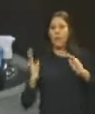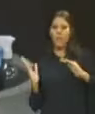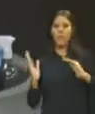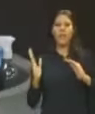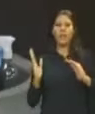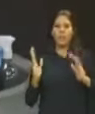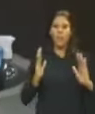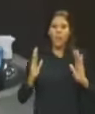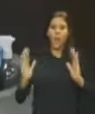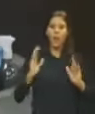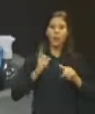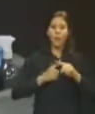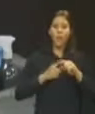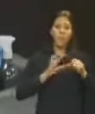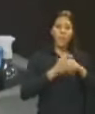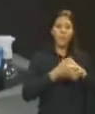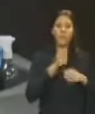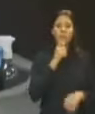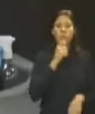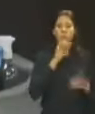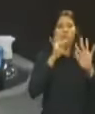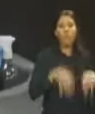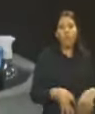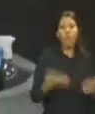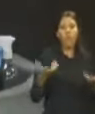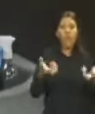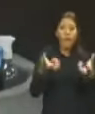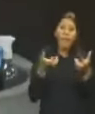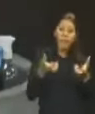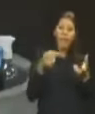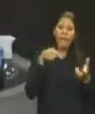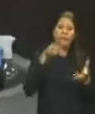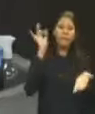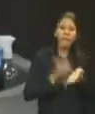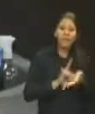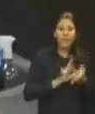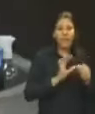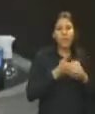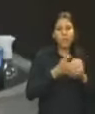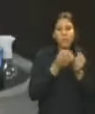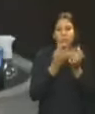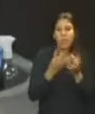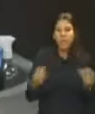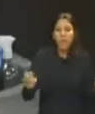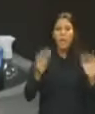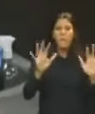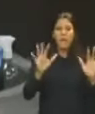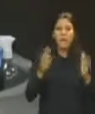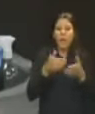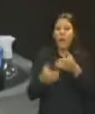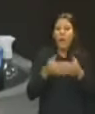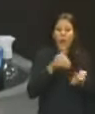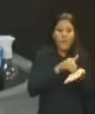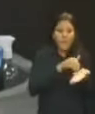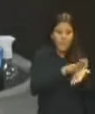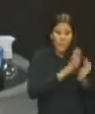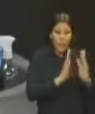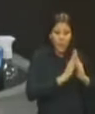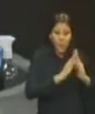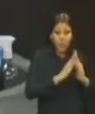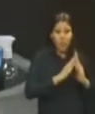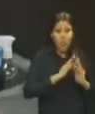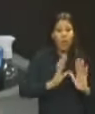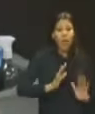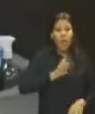porque a pandemia não acabou. Gostaríamos muito que a pandemia tivesse acabado, mas eu repito, todo despejo é uma violência, um despejo na época da pandemia